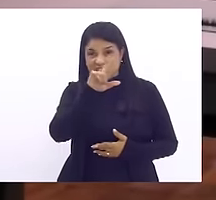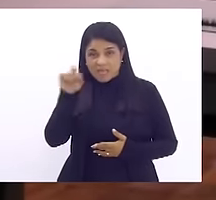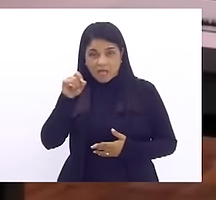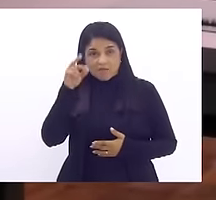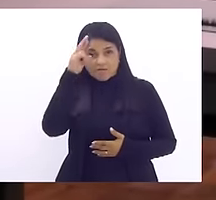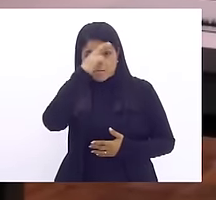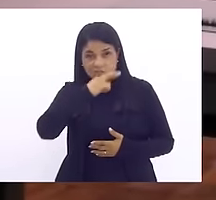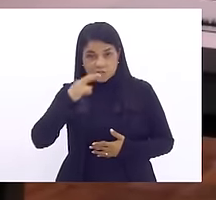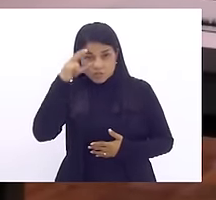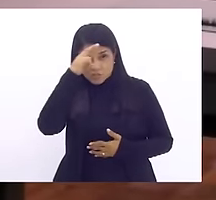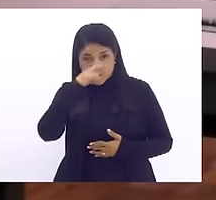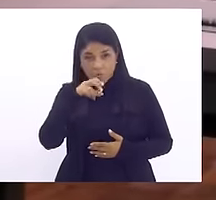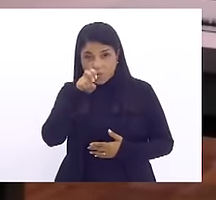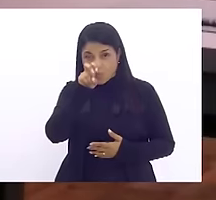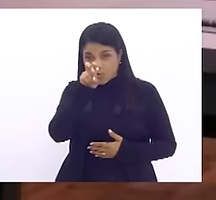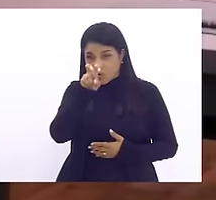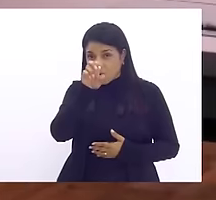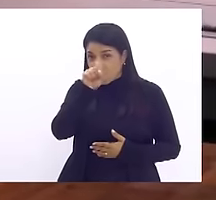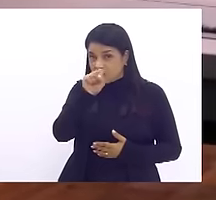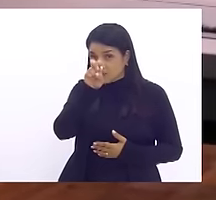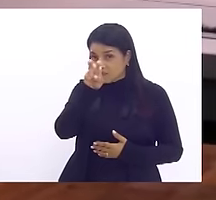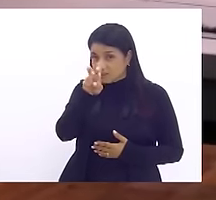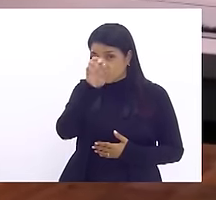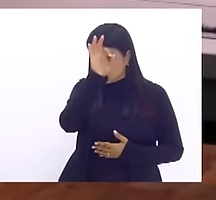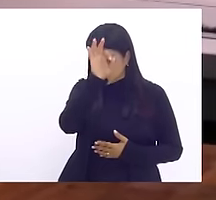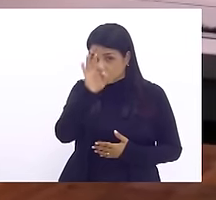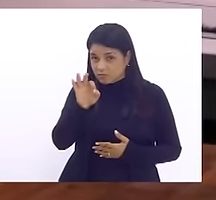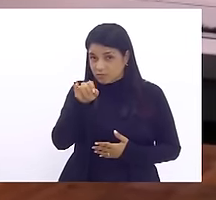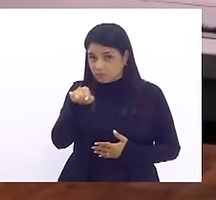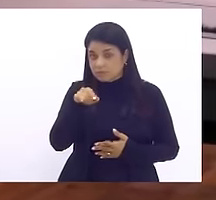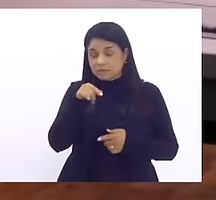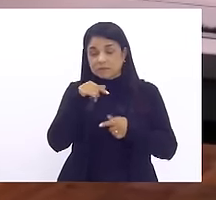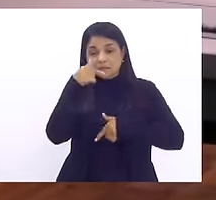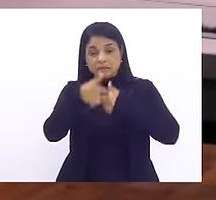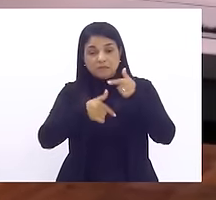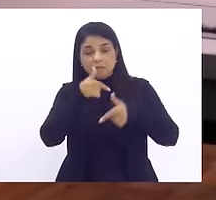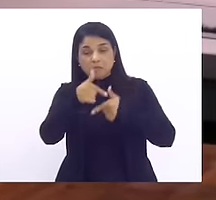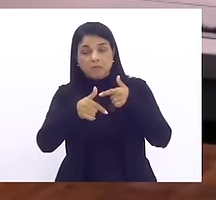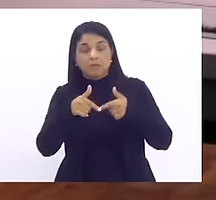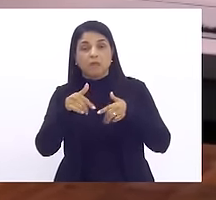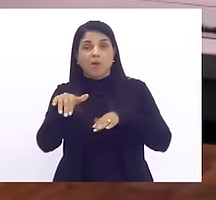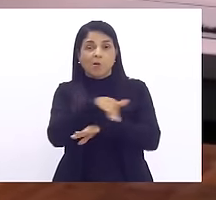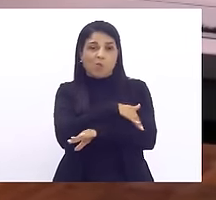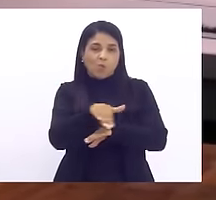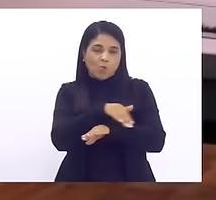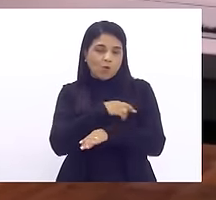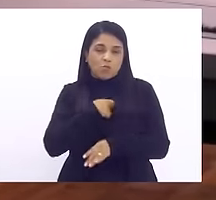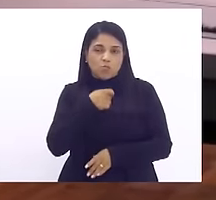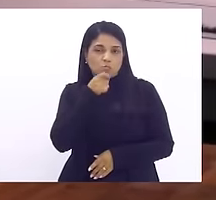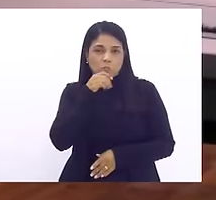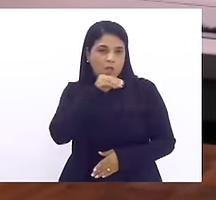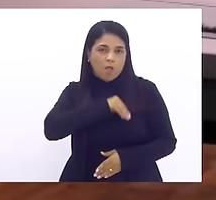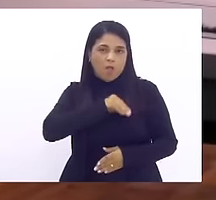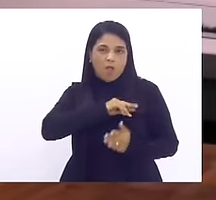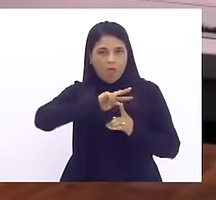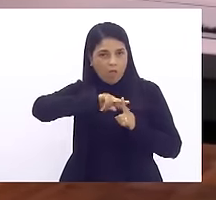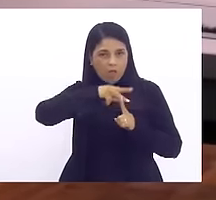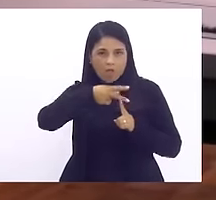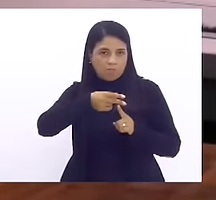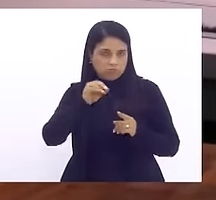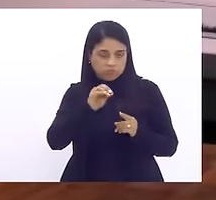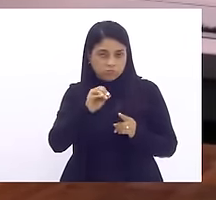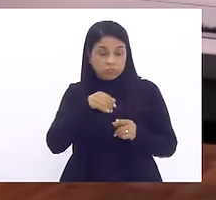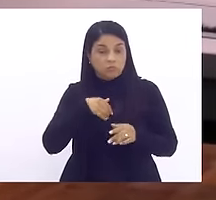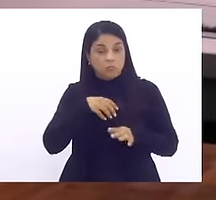85 que trabalham na rua desde 2008 esses fiscais não tem aumento salarial e um agente auxiliar